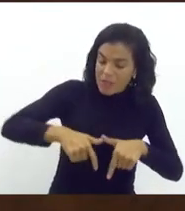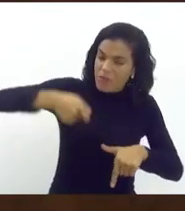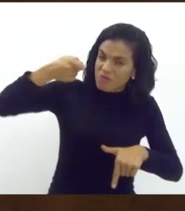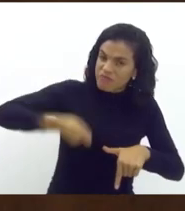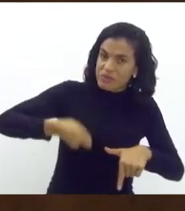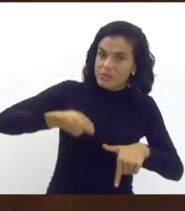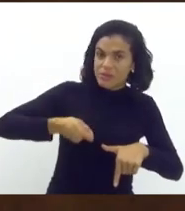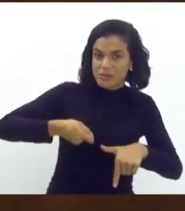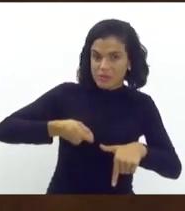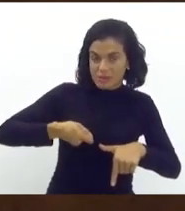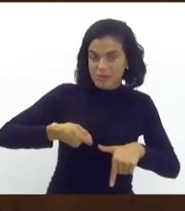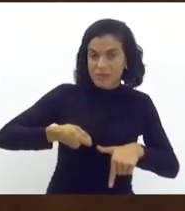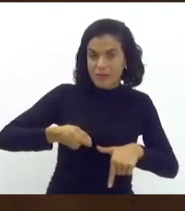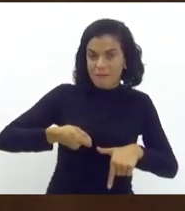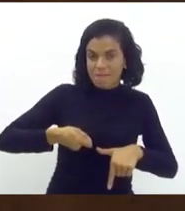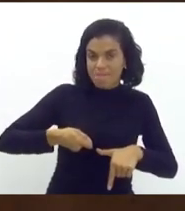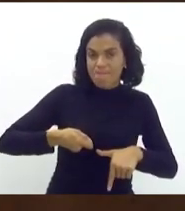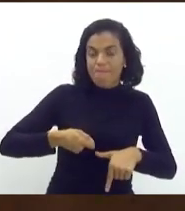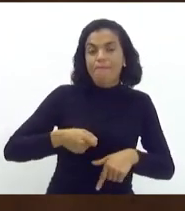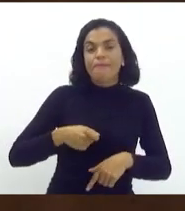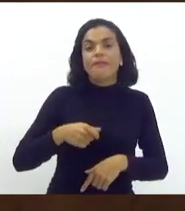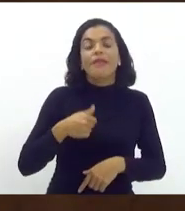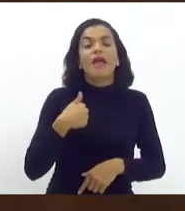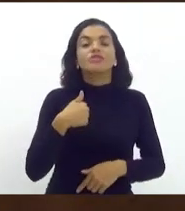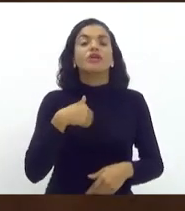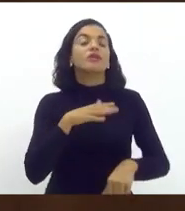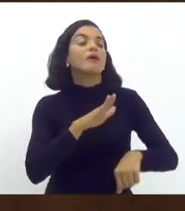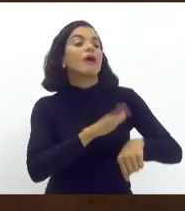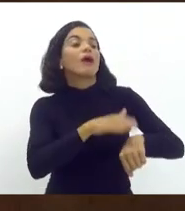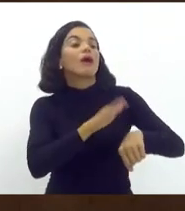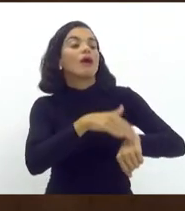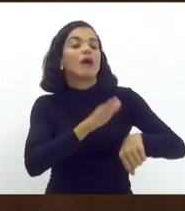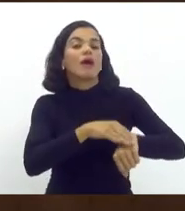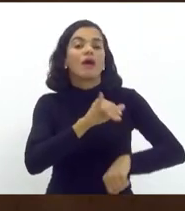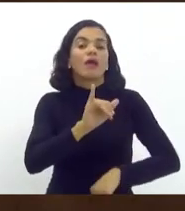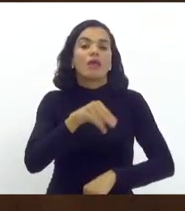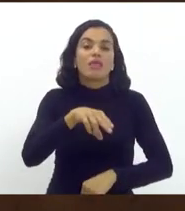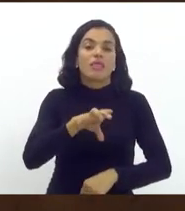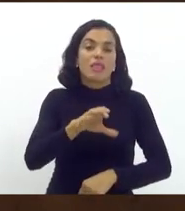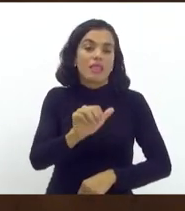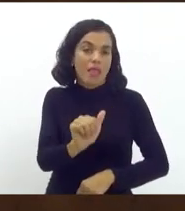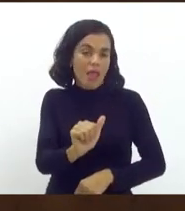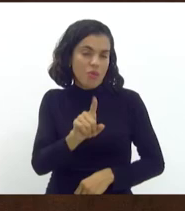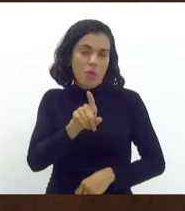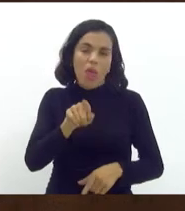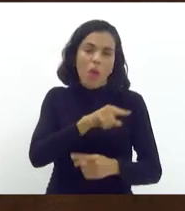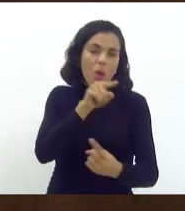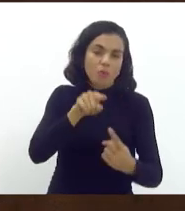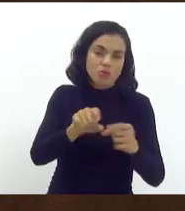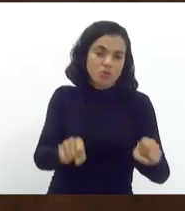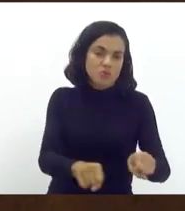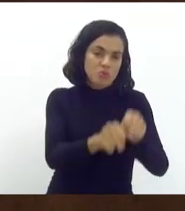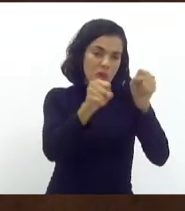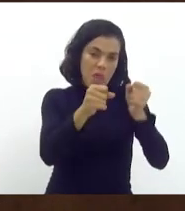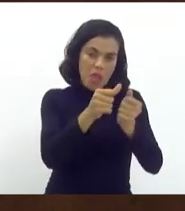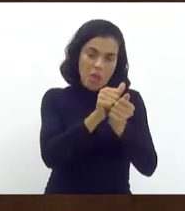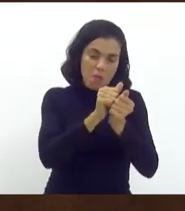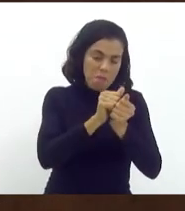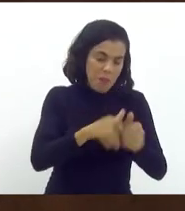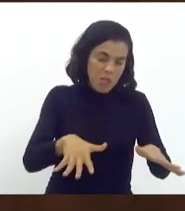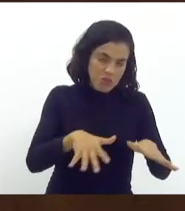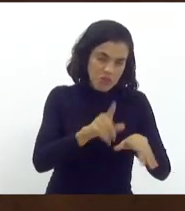forte e nós aqui cobrarmos do Enéa não no sentido de prejudicar nós estamos falando